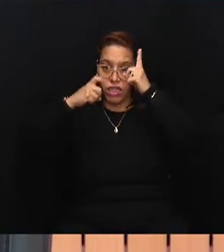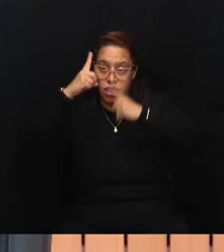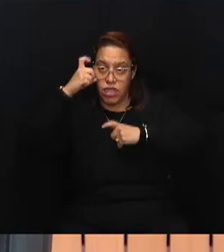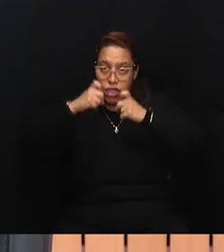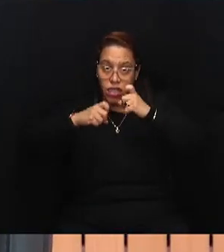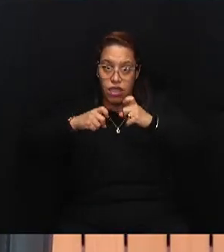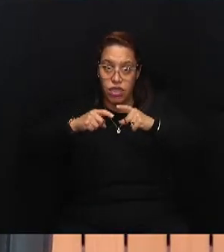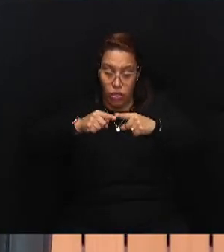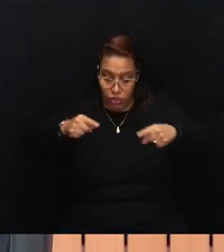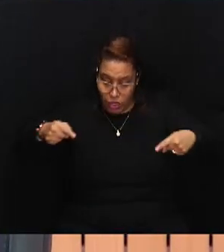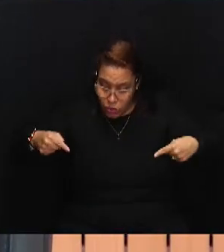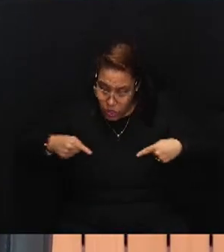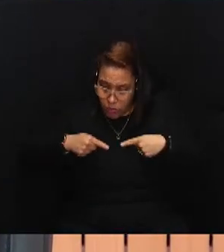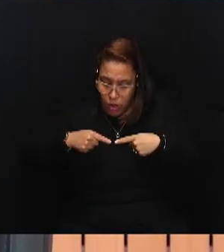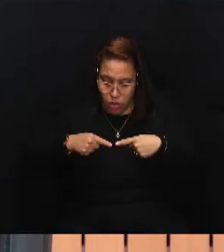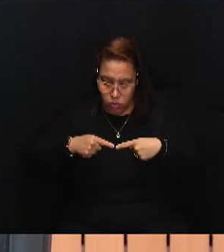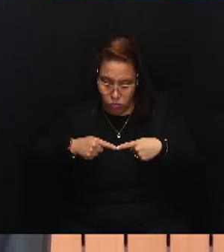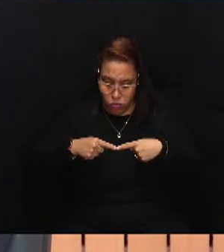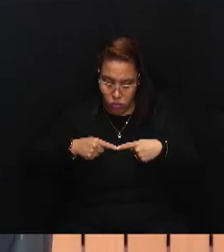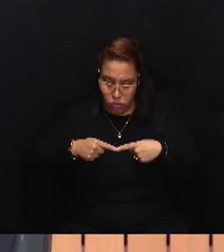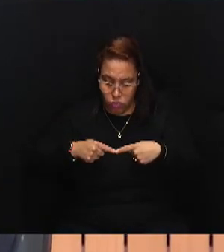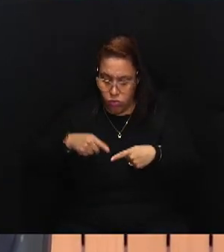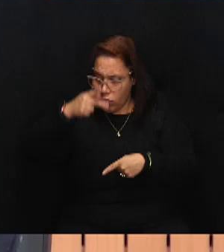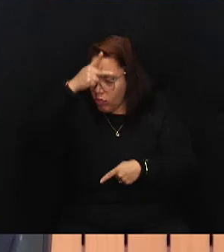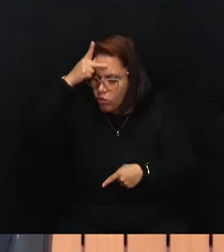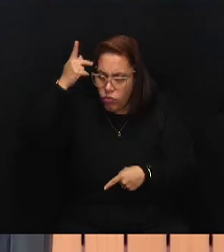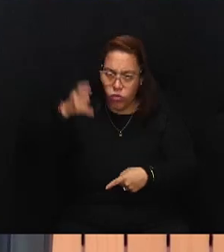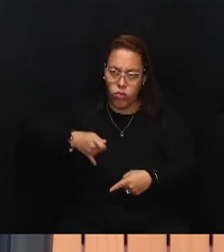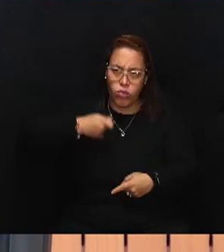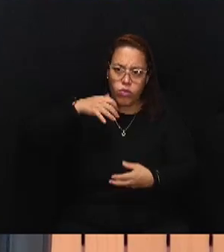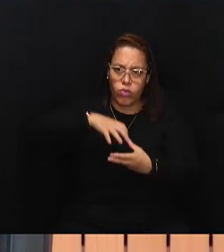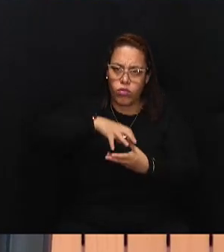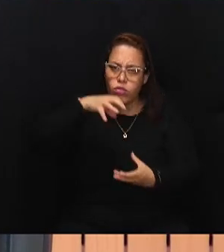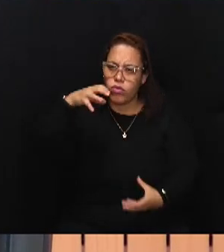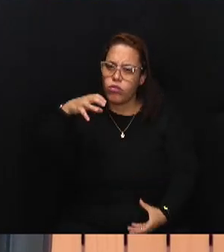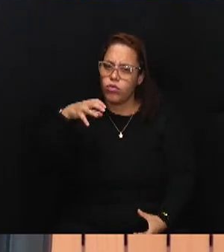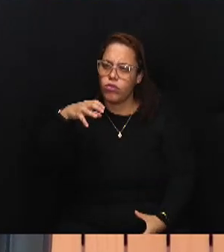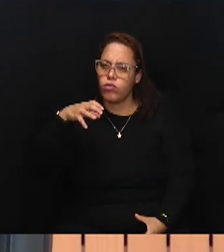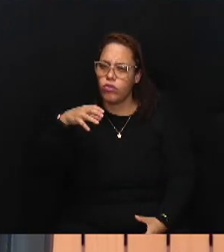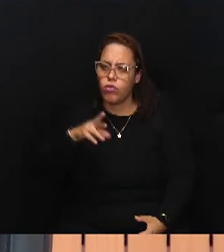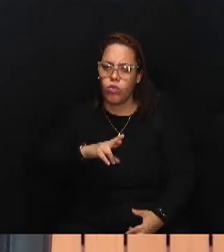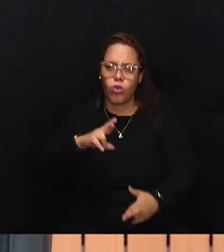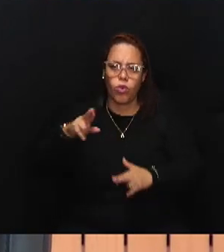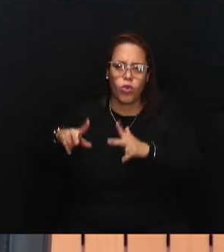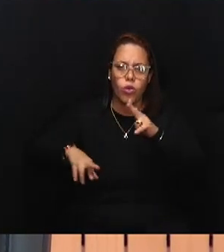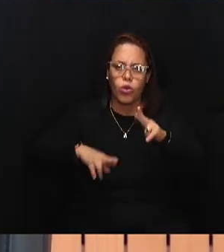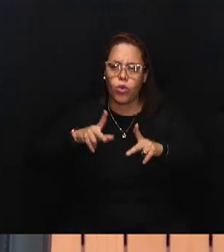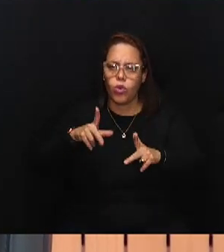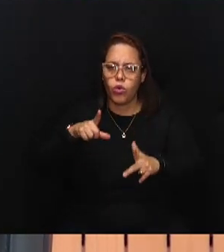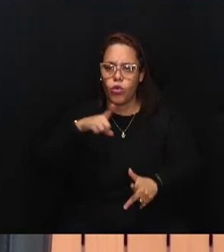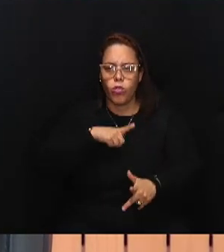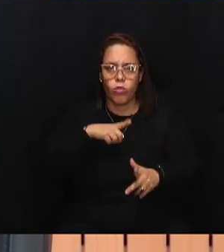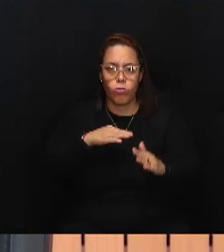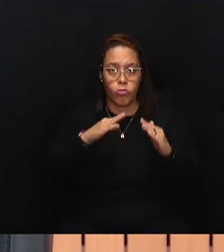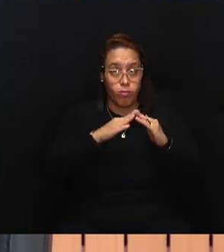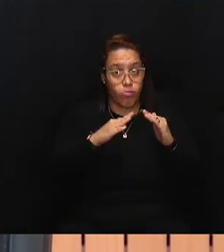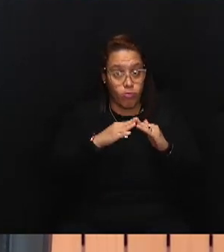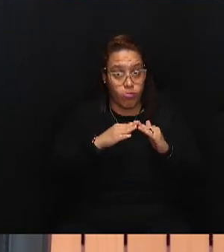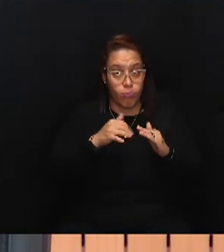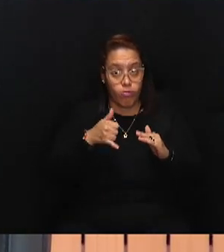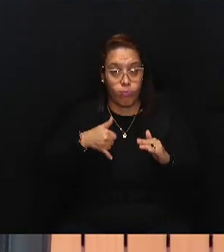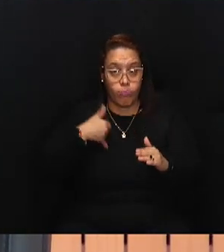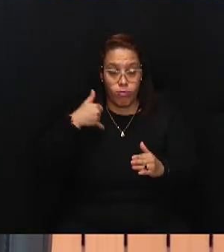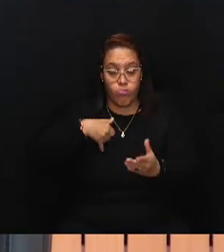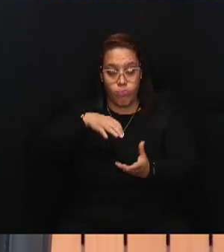um espaço onde o idoso possa estar tendo o diferencial, ter um abrigo do idoso, porque um